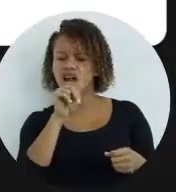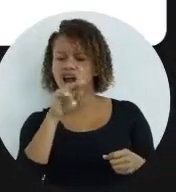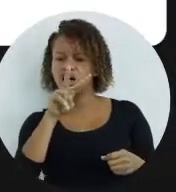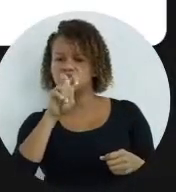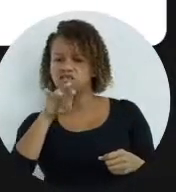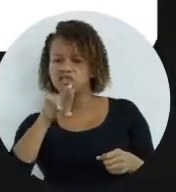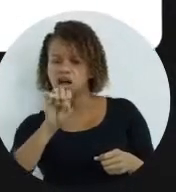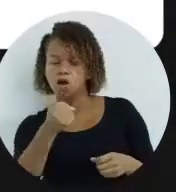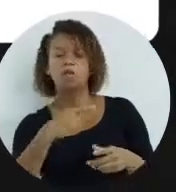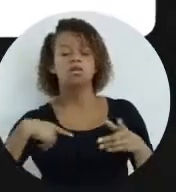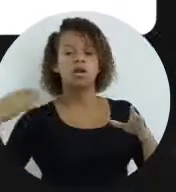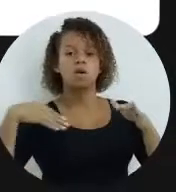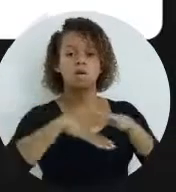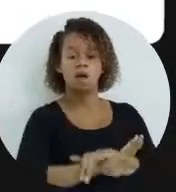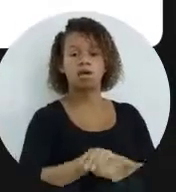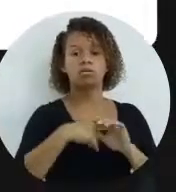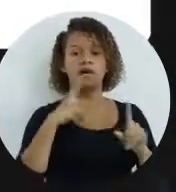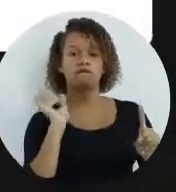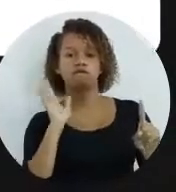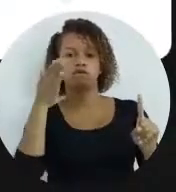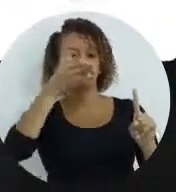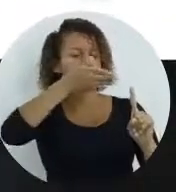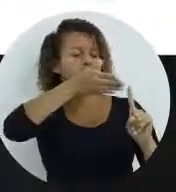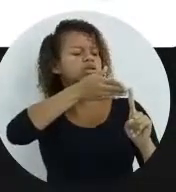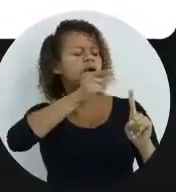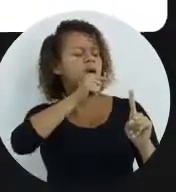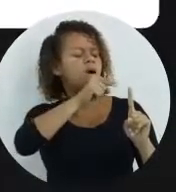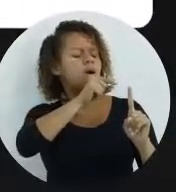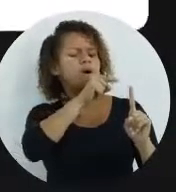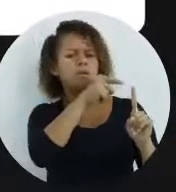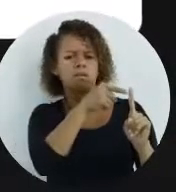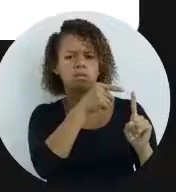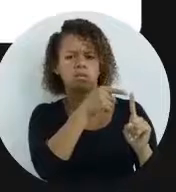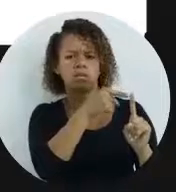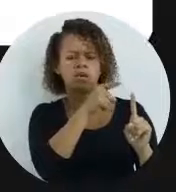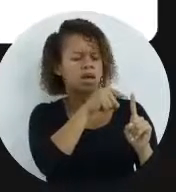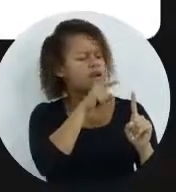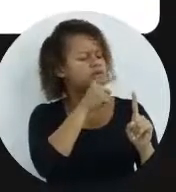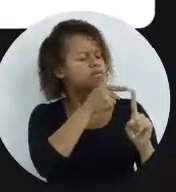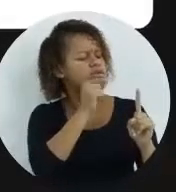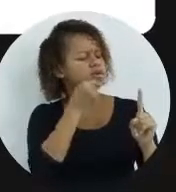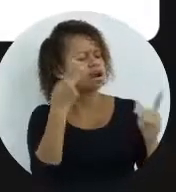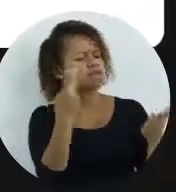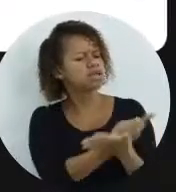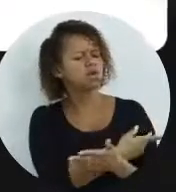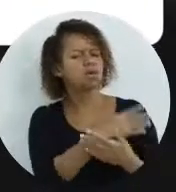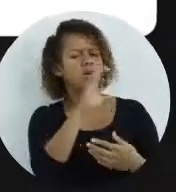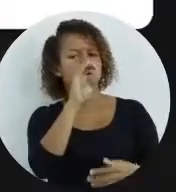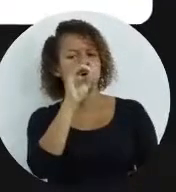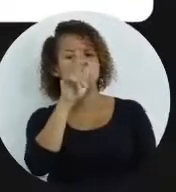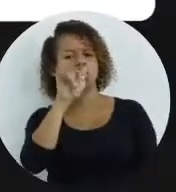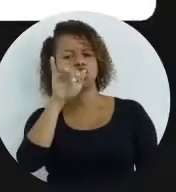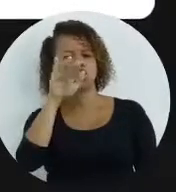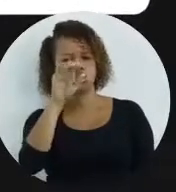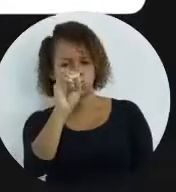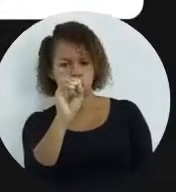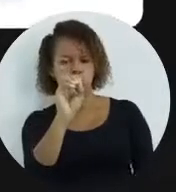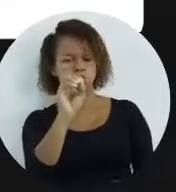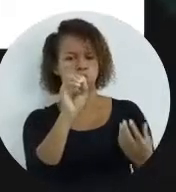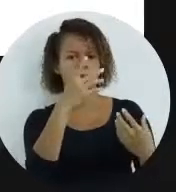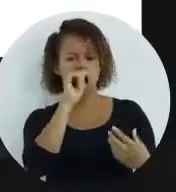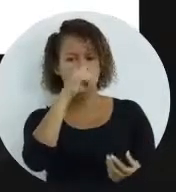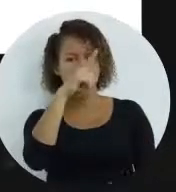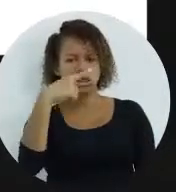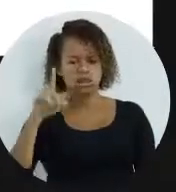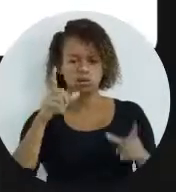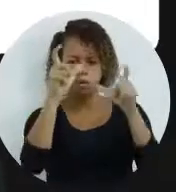que guarda uma função. Essa função, ela vai executar um código. É uma ação,